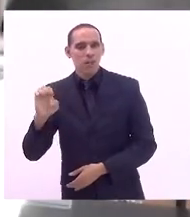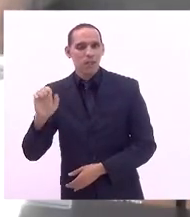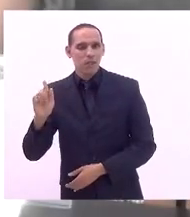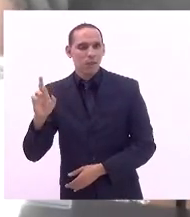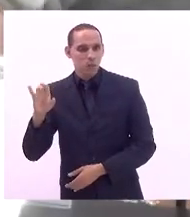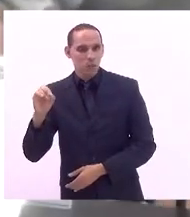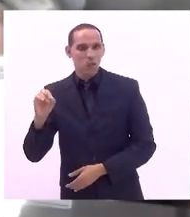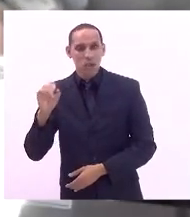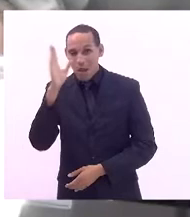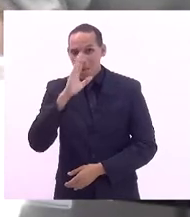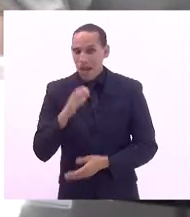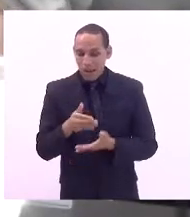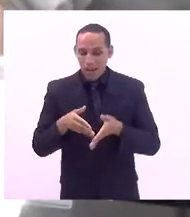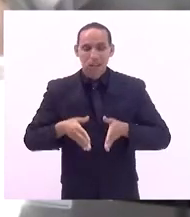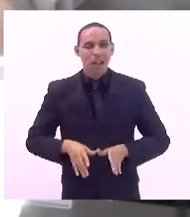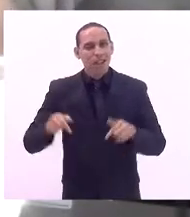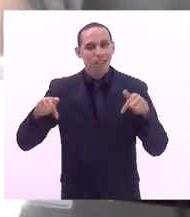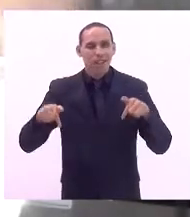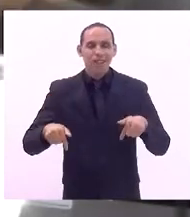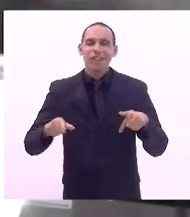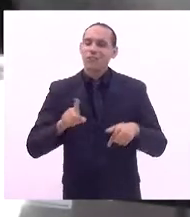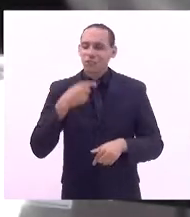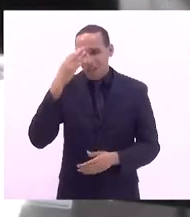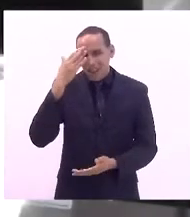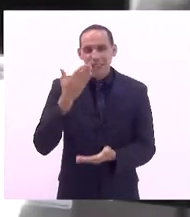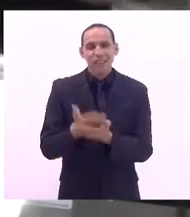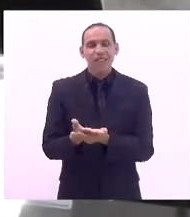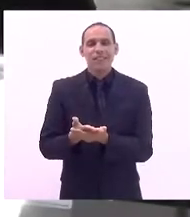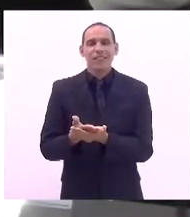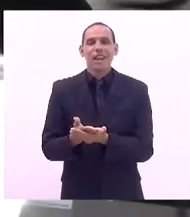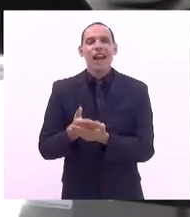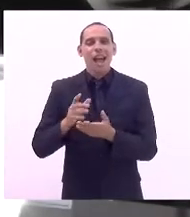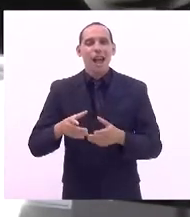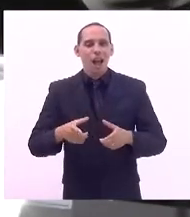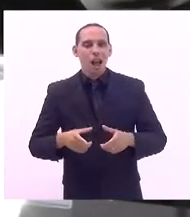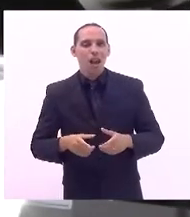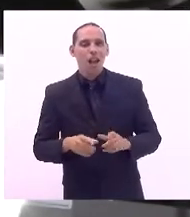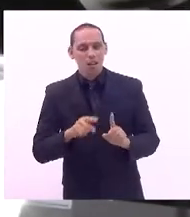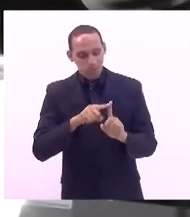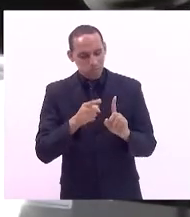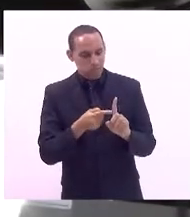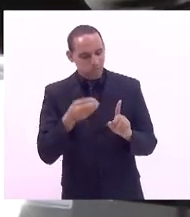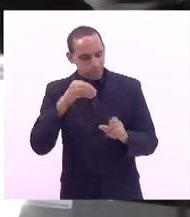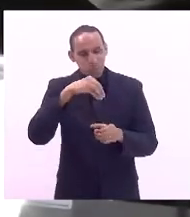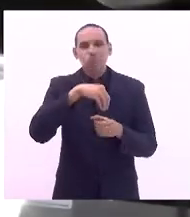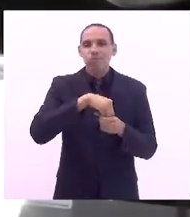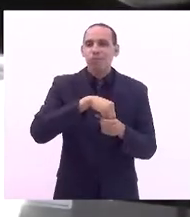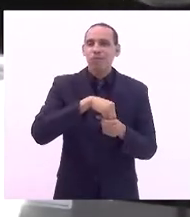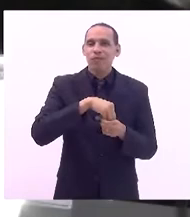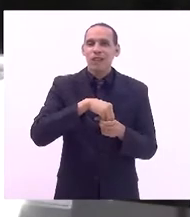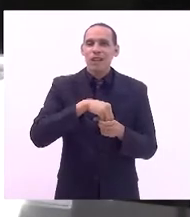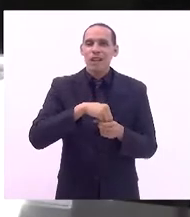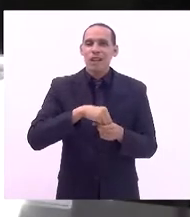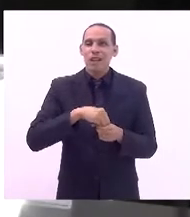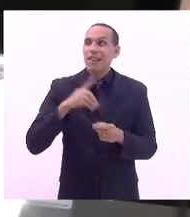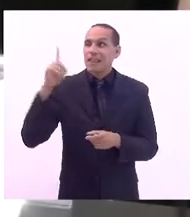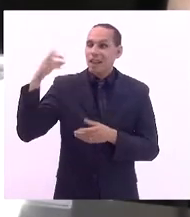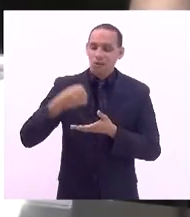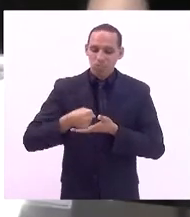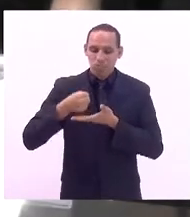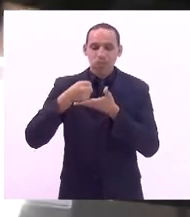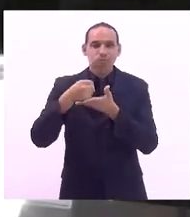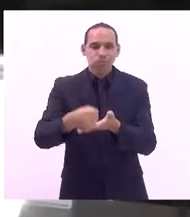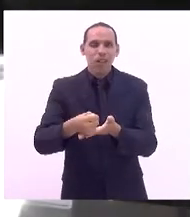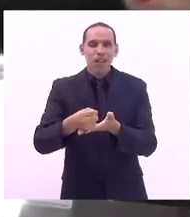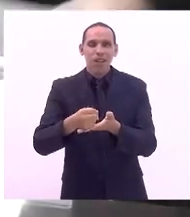Brasil e acreditam que o útero da Nação Deus por isso para fora para mover uma história e